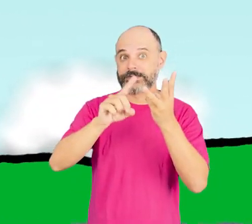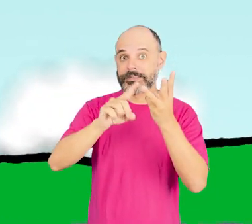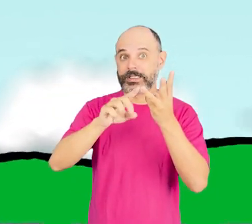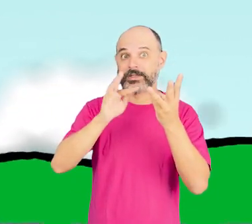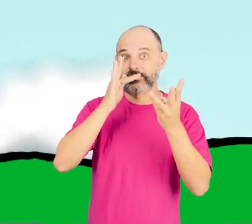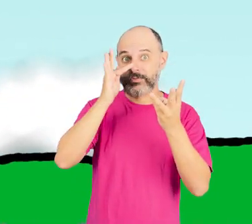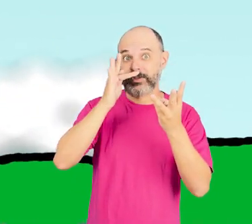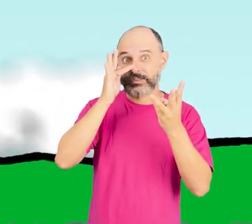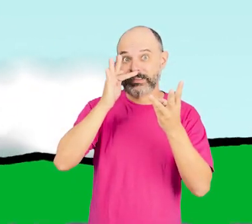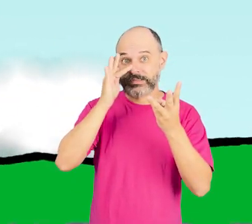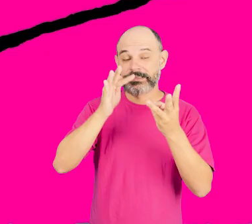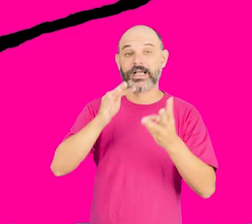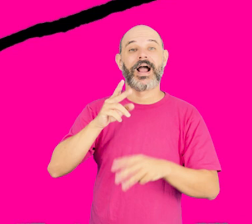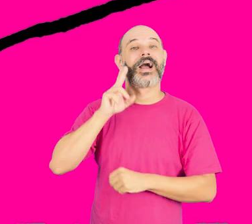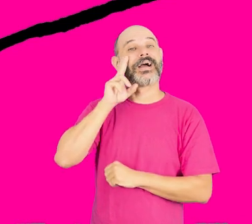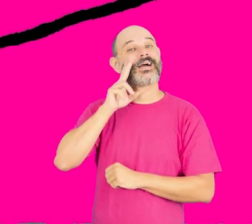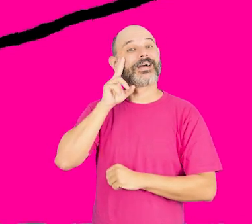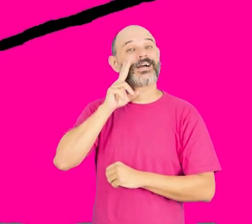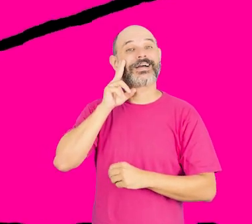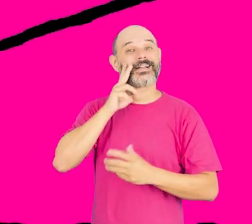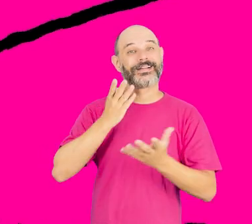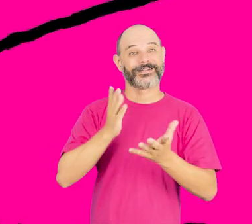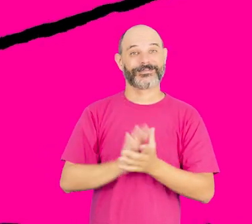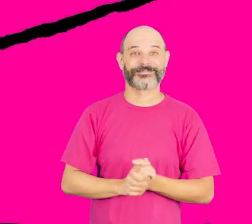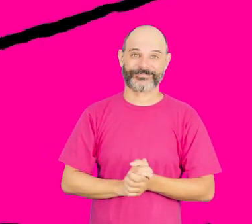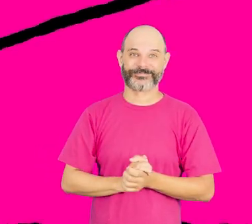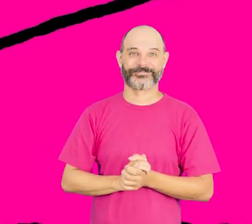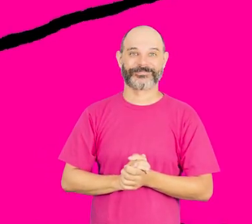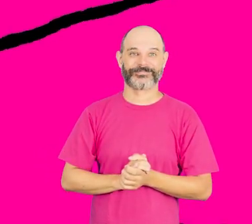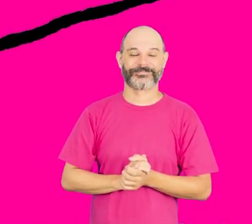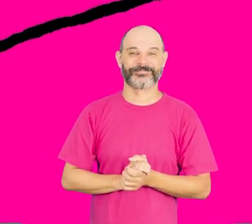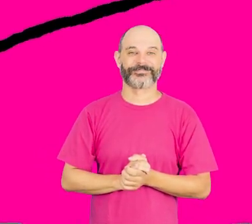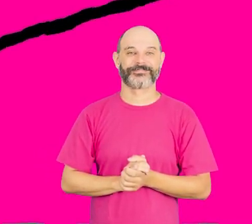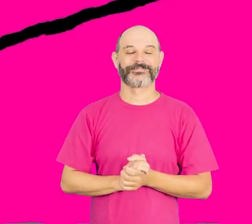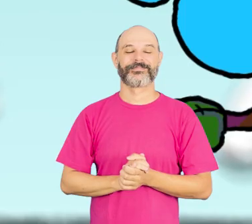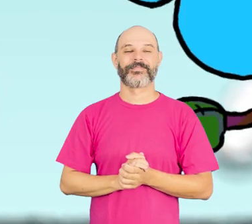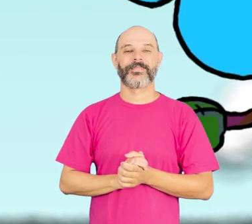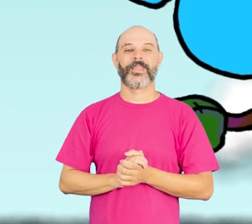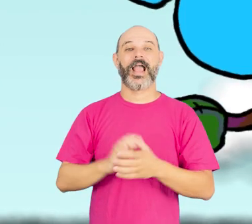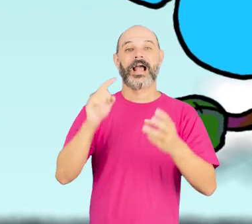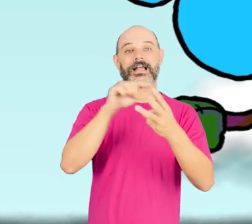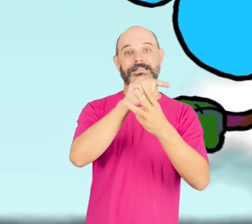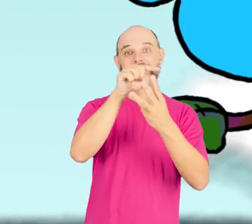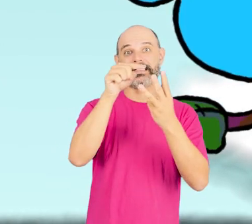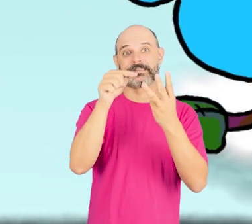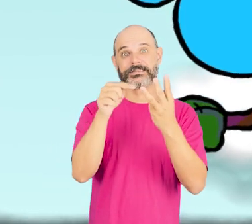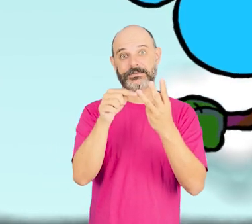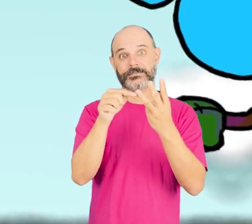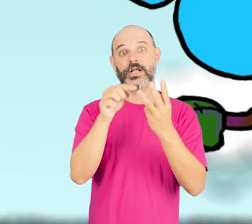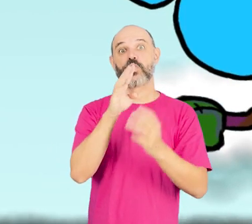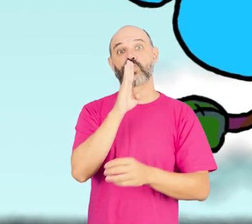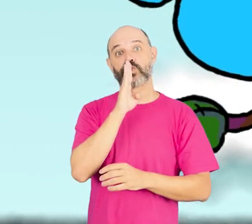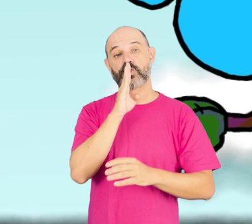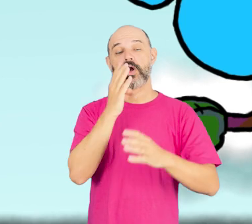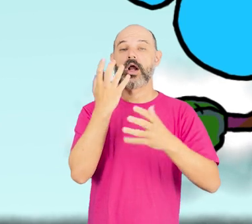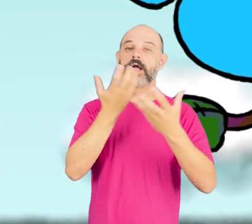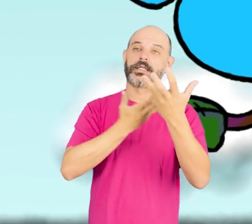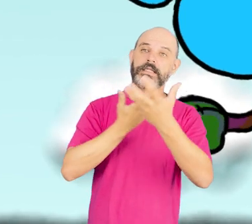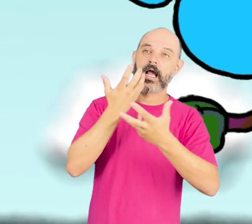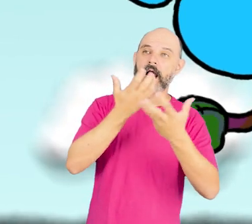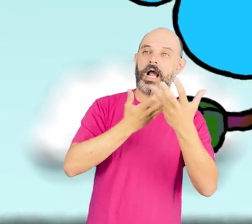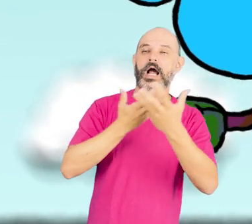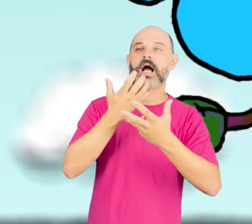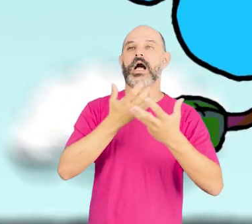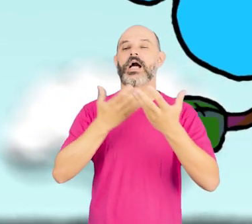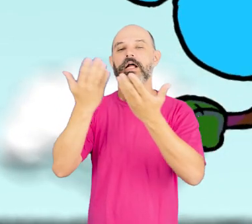da terceira florzinha, a Dadá, a cor de rosa. As irmãs fizeram silêncio e cantaram